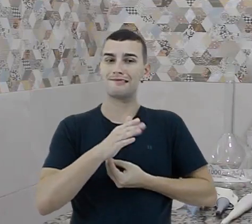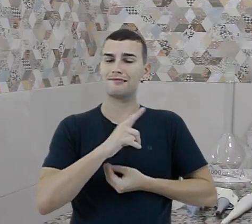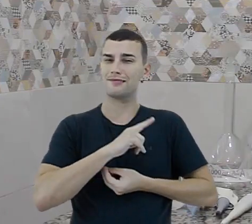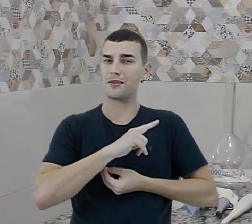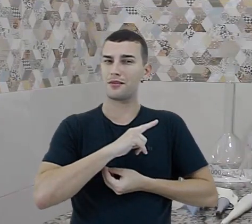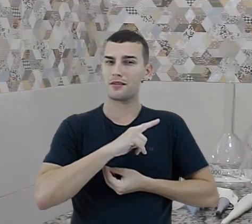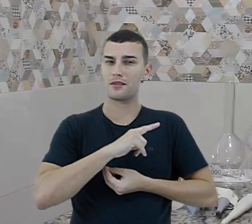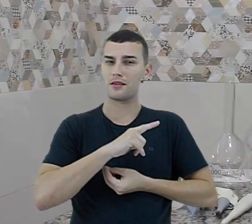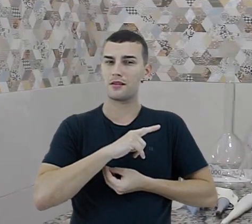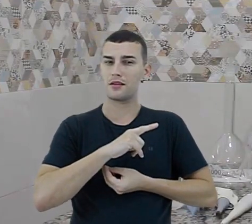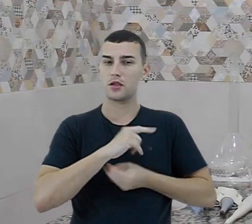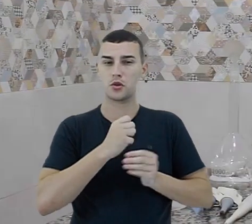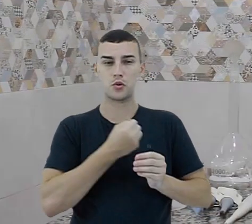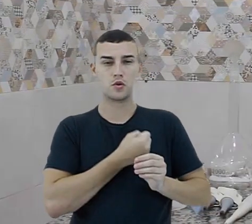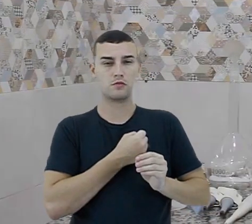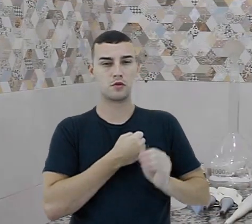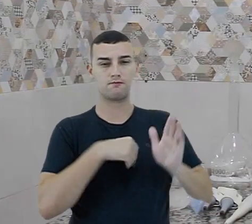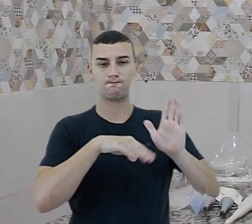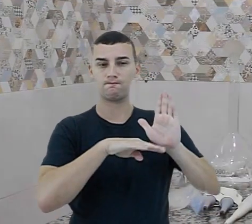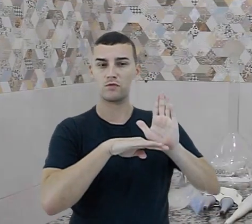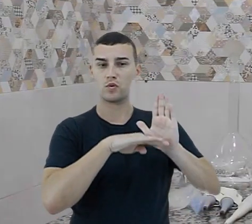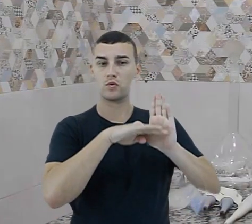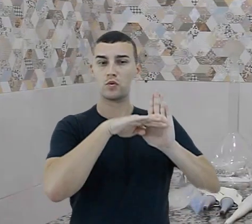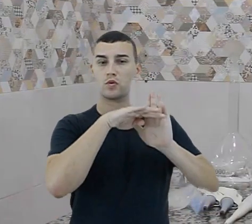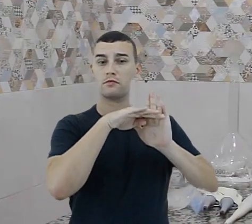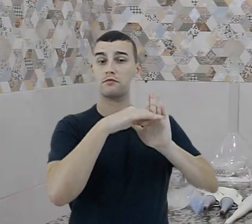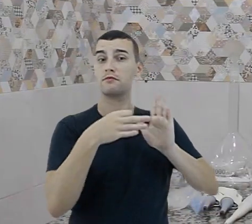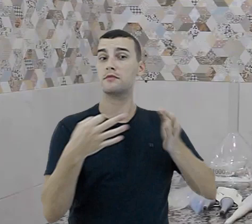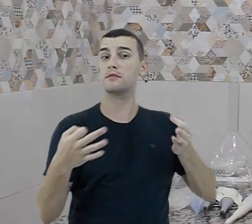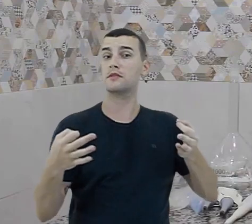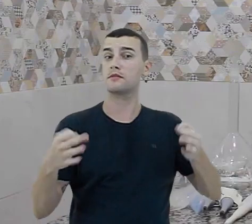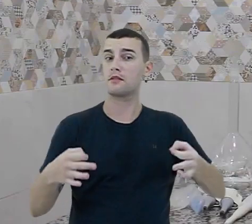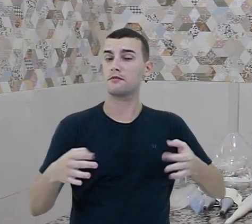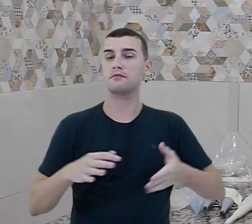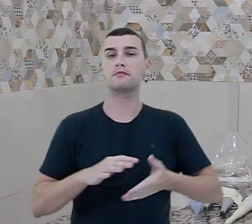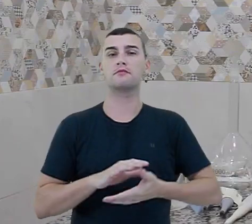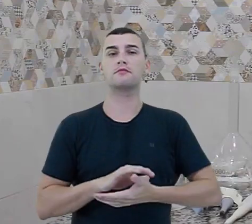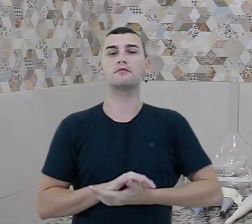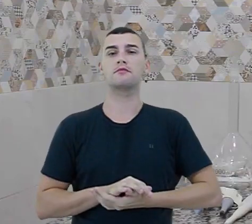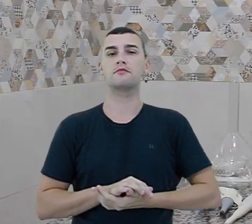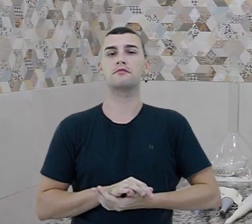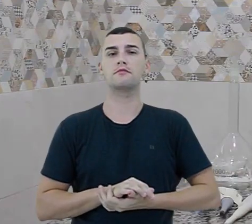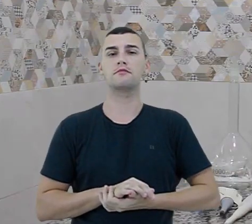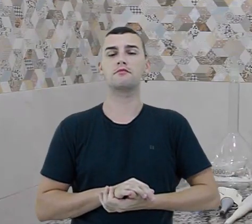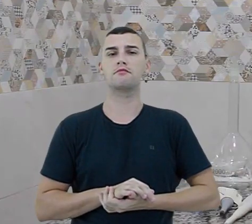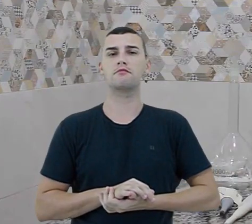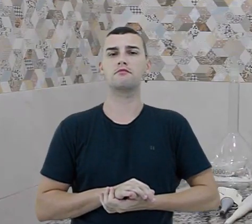concentração definida. Bom, uma vez que eu produzi a minha solução